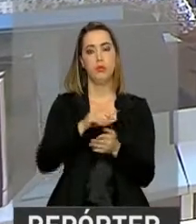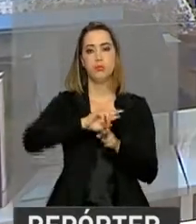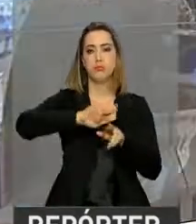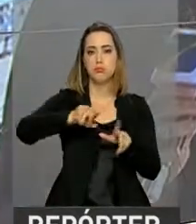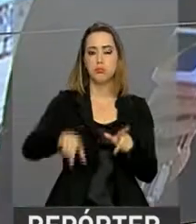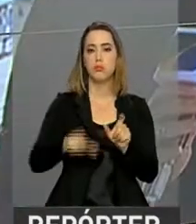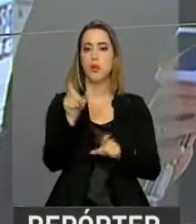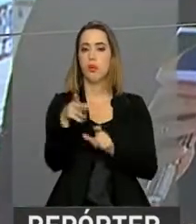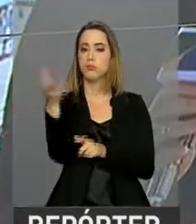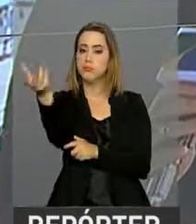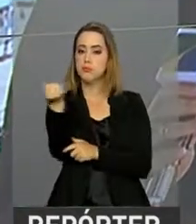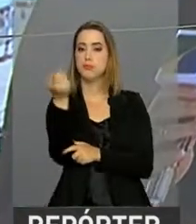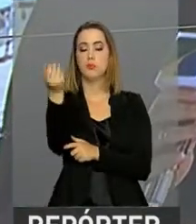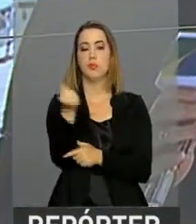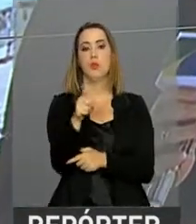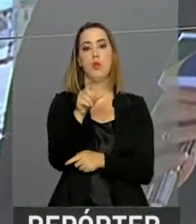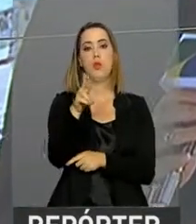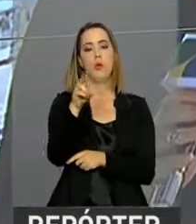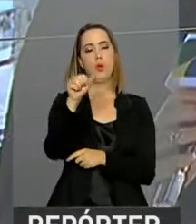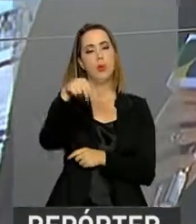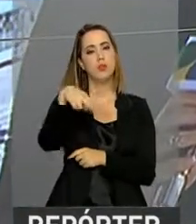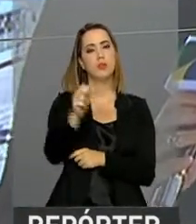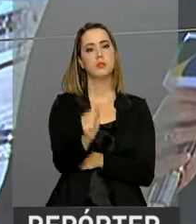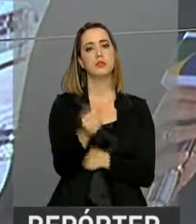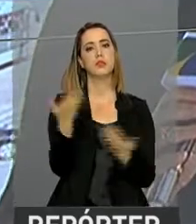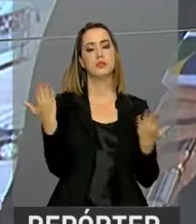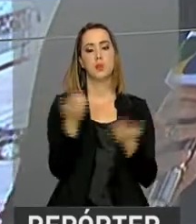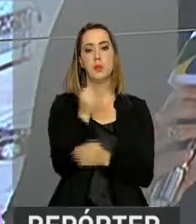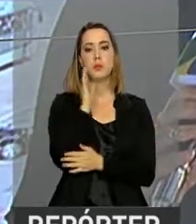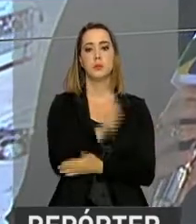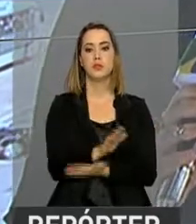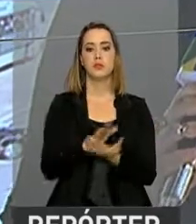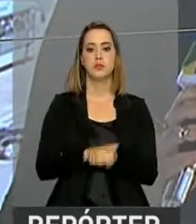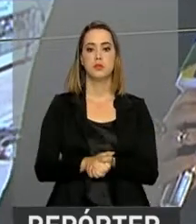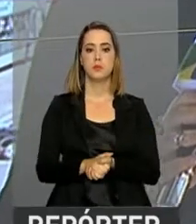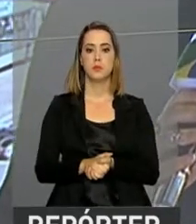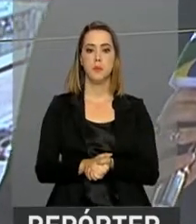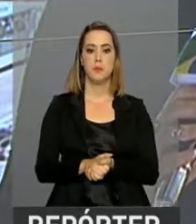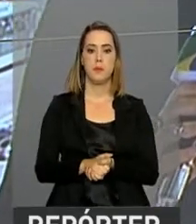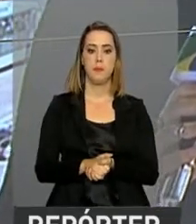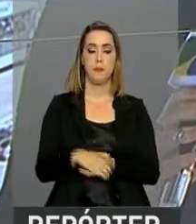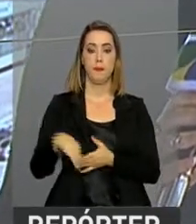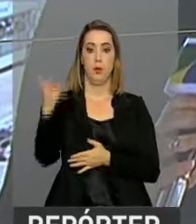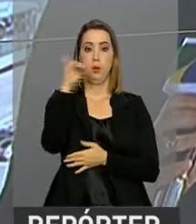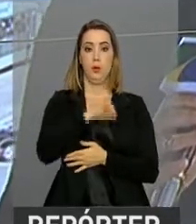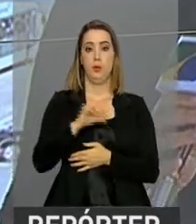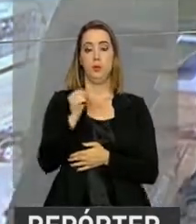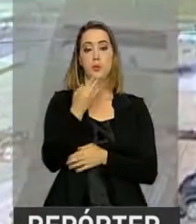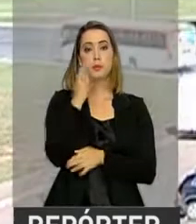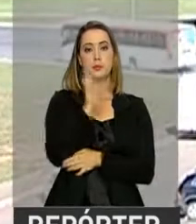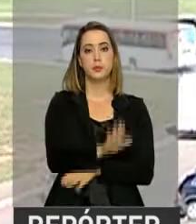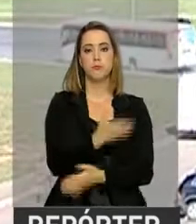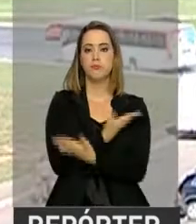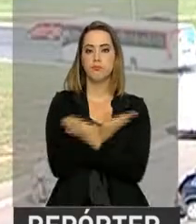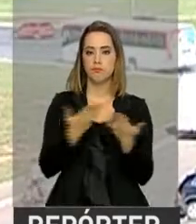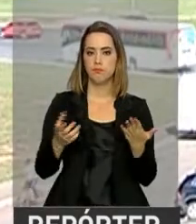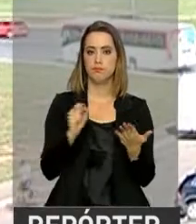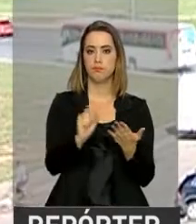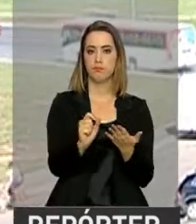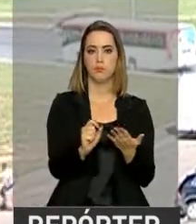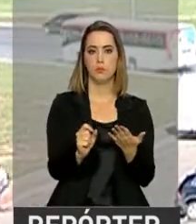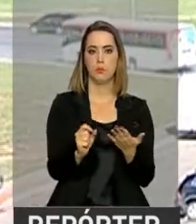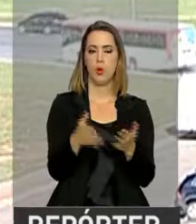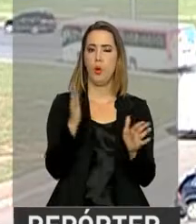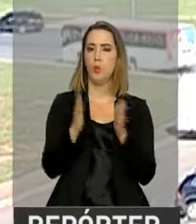benefício. A repórter Luana Karen tem as informações para a gente. Luana, boa tarde. Olá, José Luiz. Boa tarde a todos.